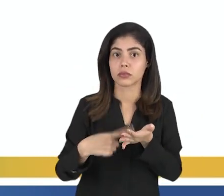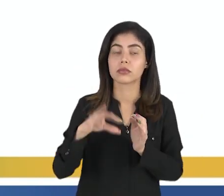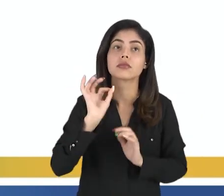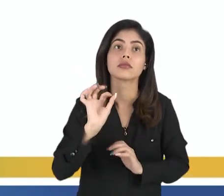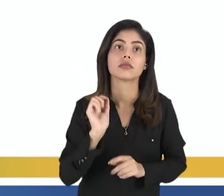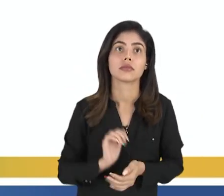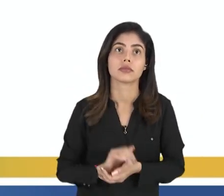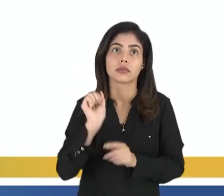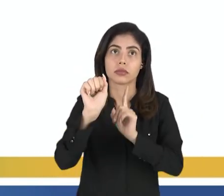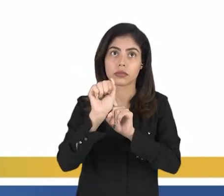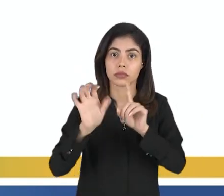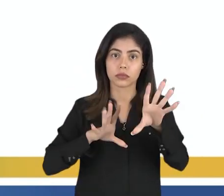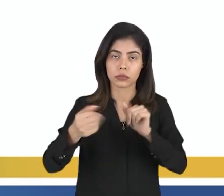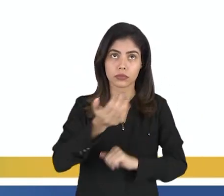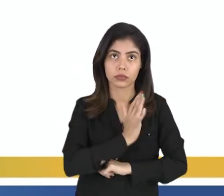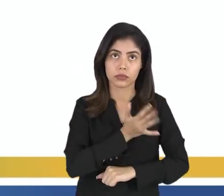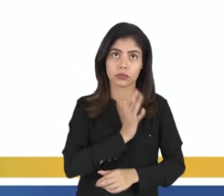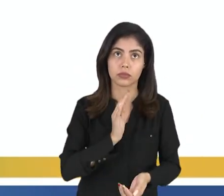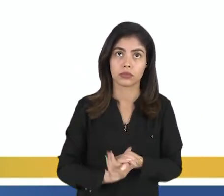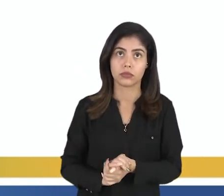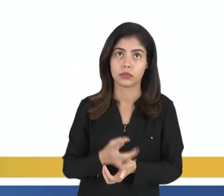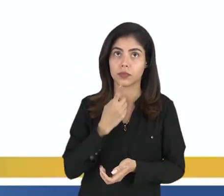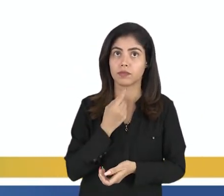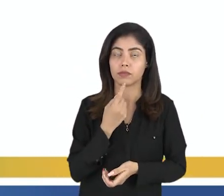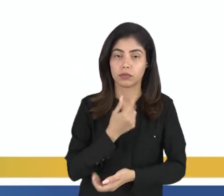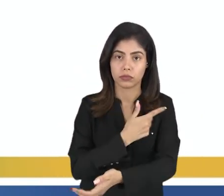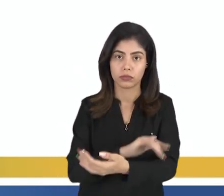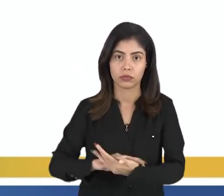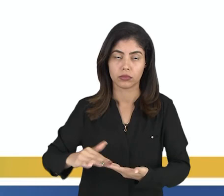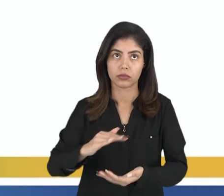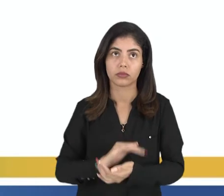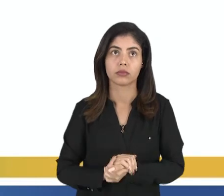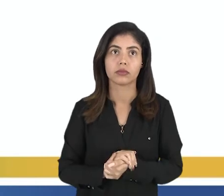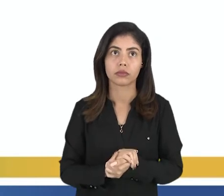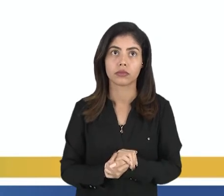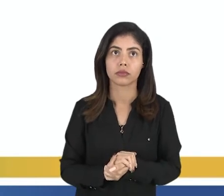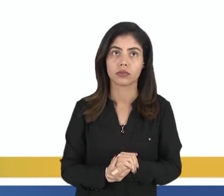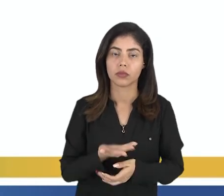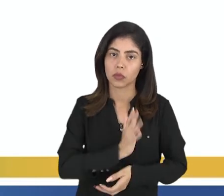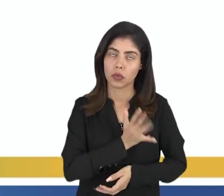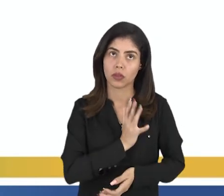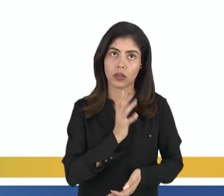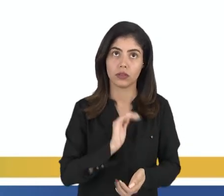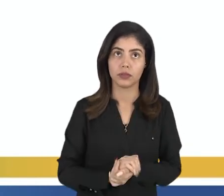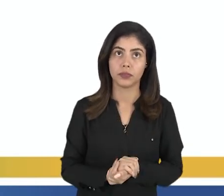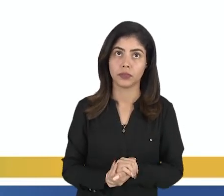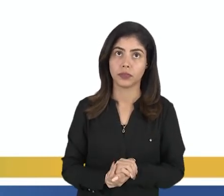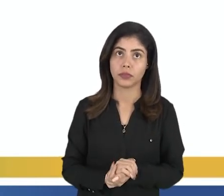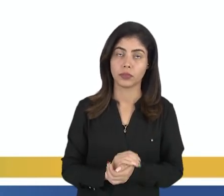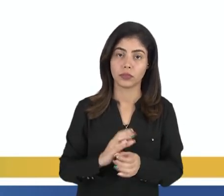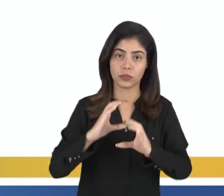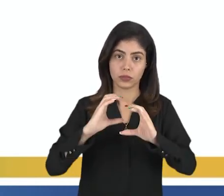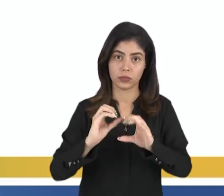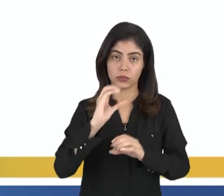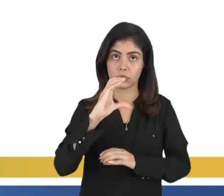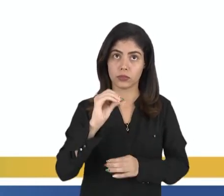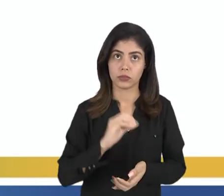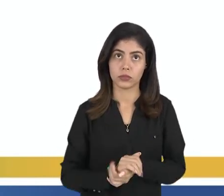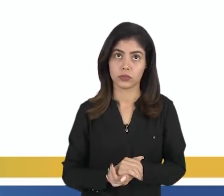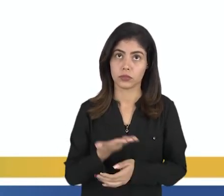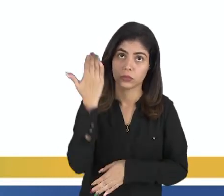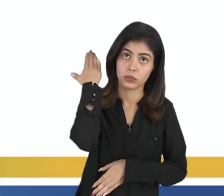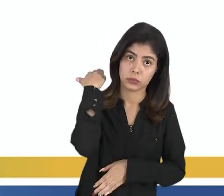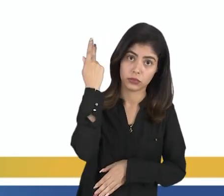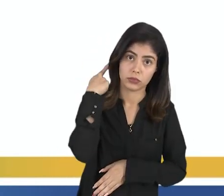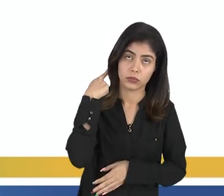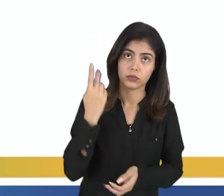afirmar que: letra A, é formado pelo coração, vasos sanguíneos e sangue. Letra B, o coração é o órgão muscular oco, está